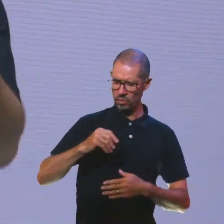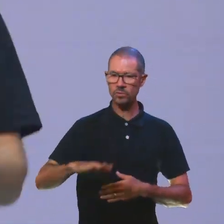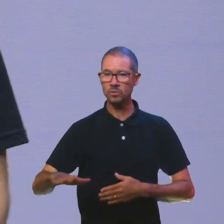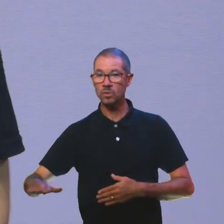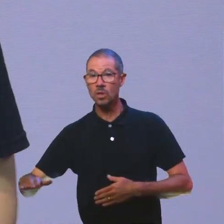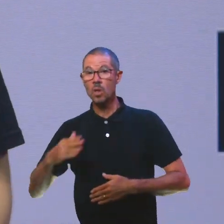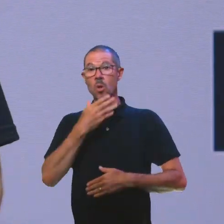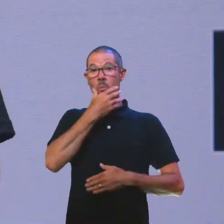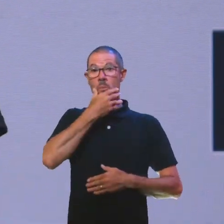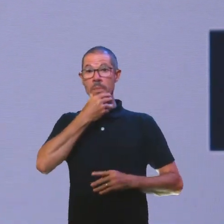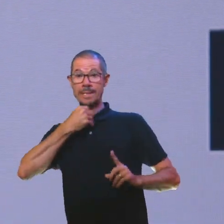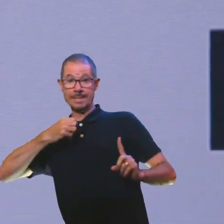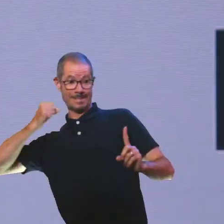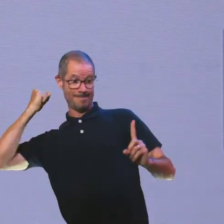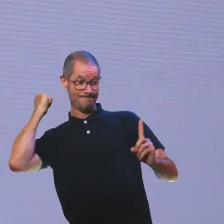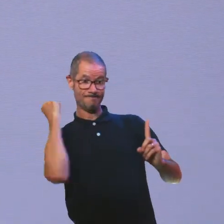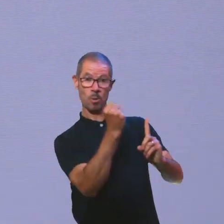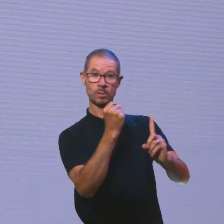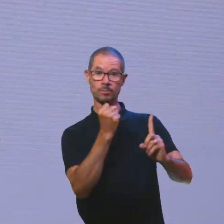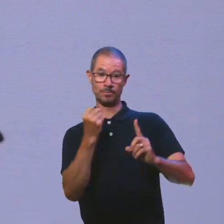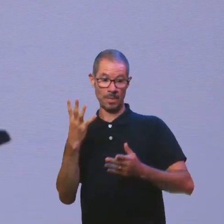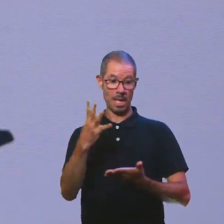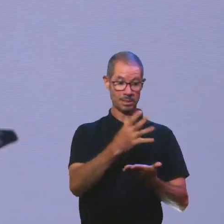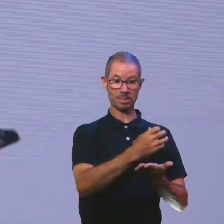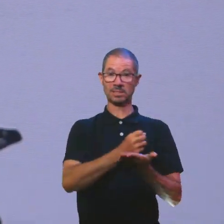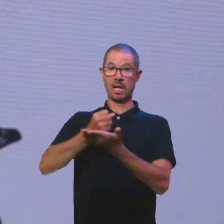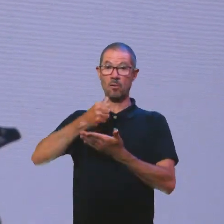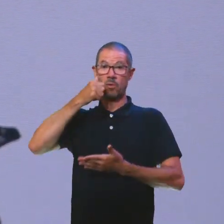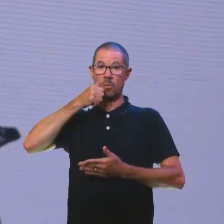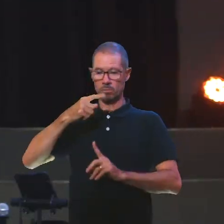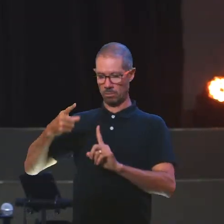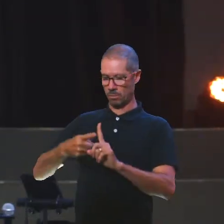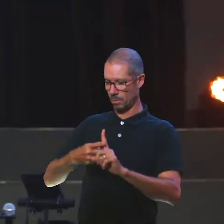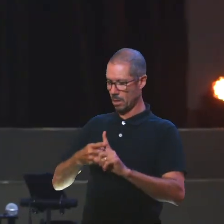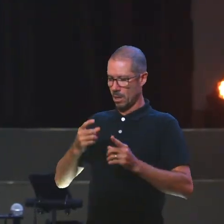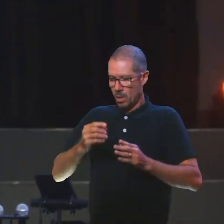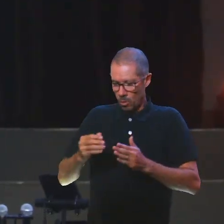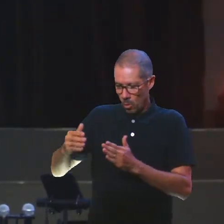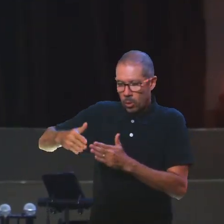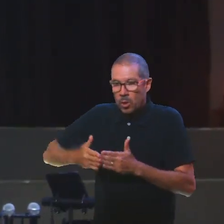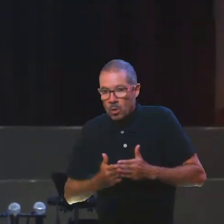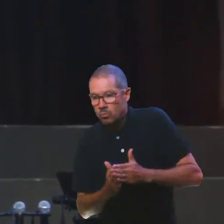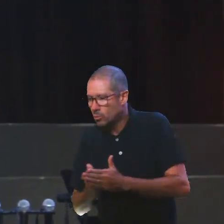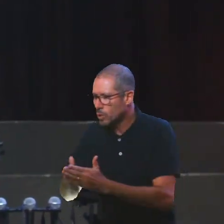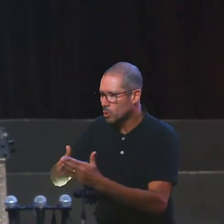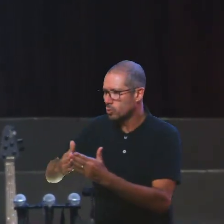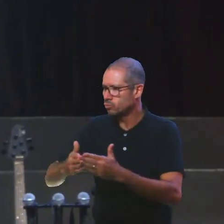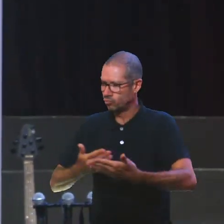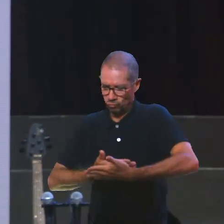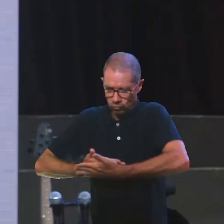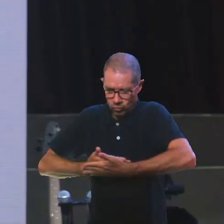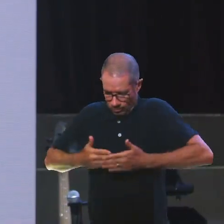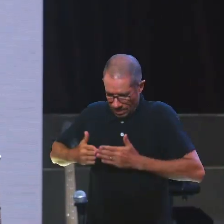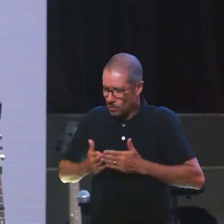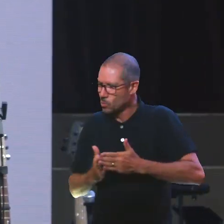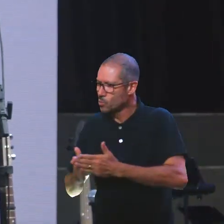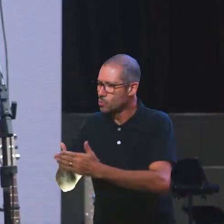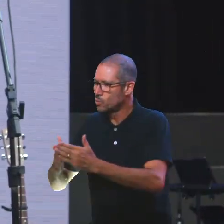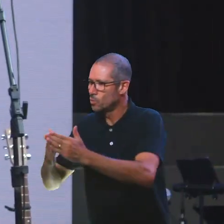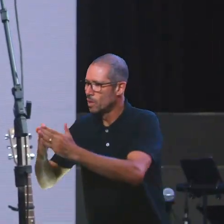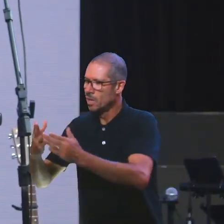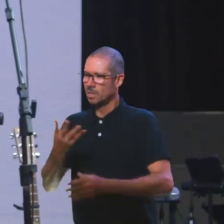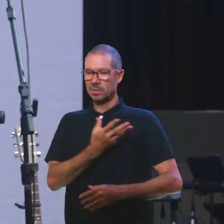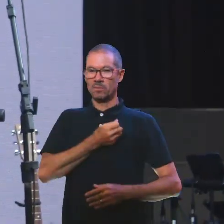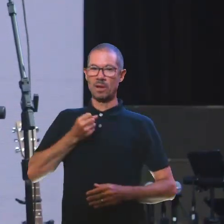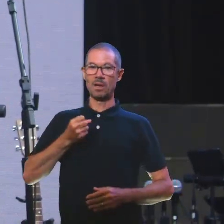meninos deveriam ser mortos, ele é salvo através das parteiras e a sua mãe o coloca num rio para que ele pudesse se salvar. Até que a